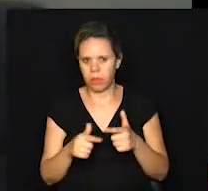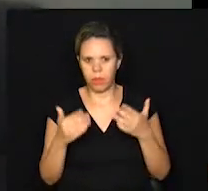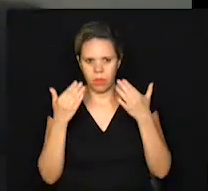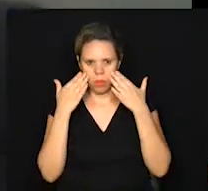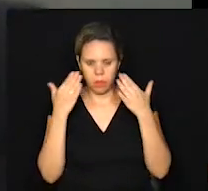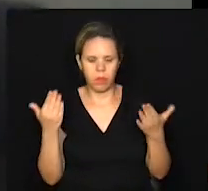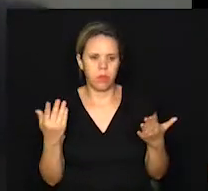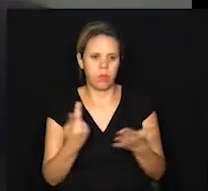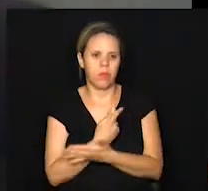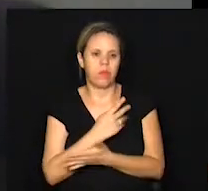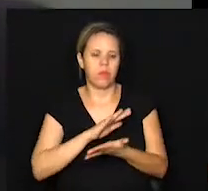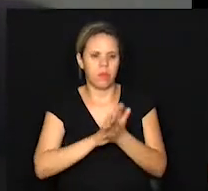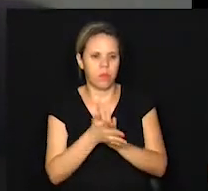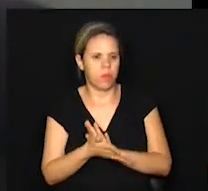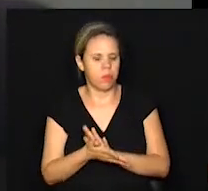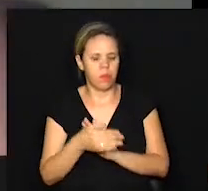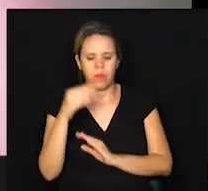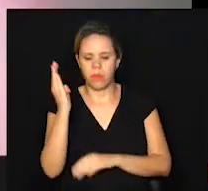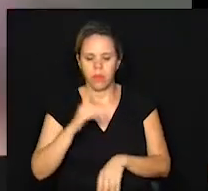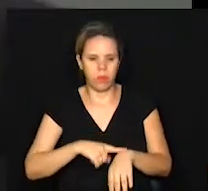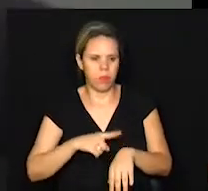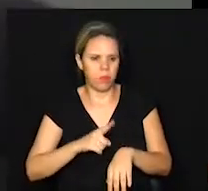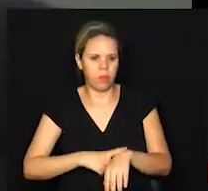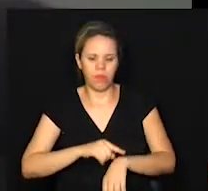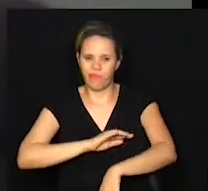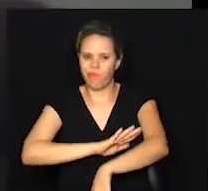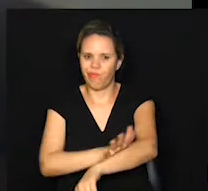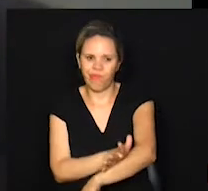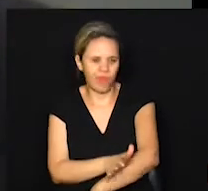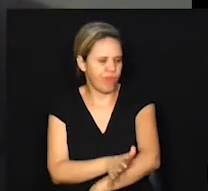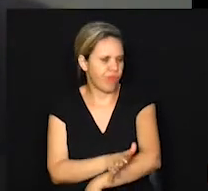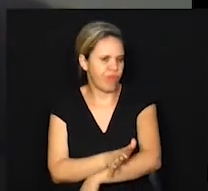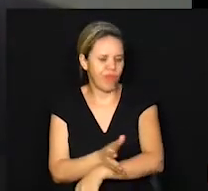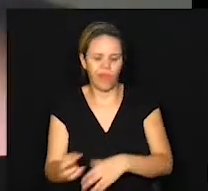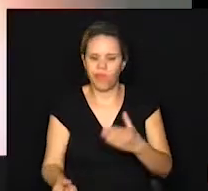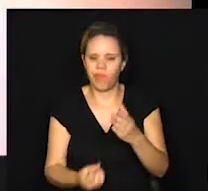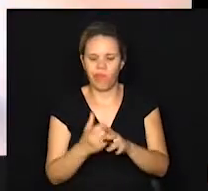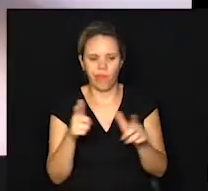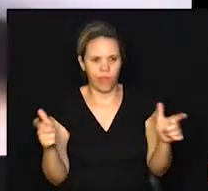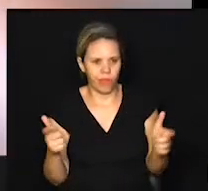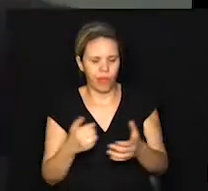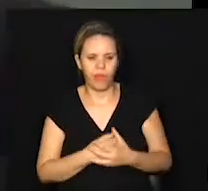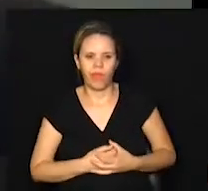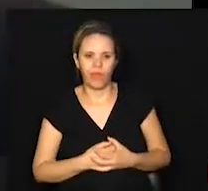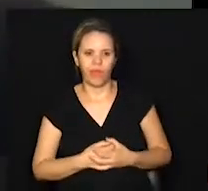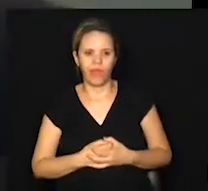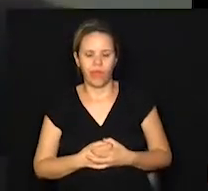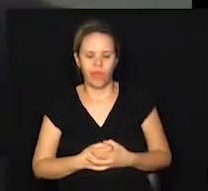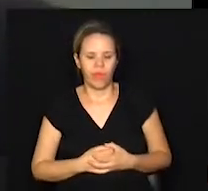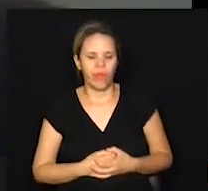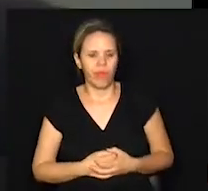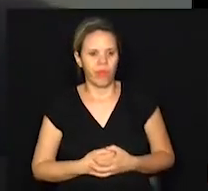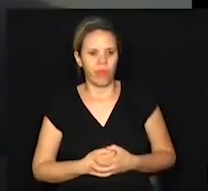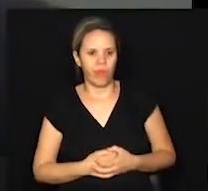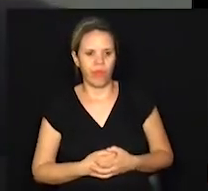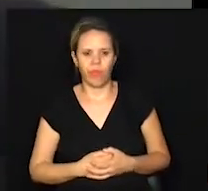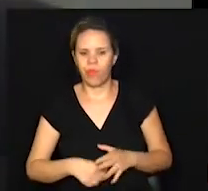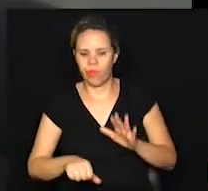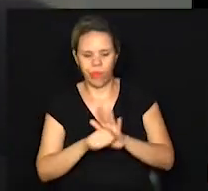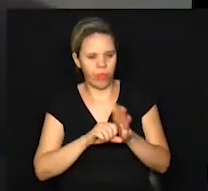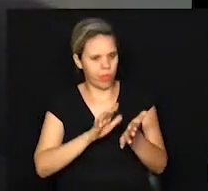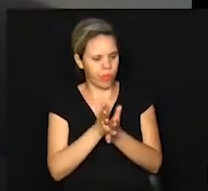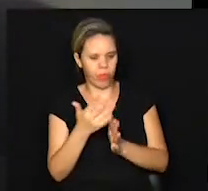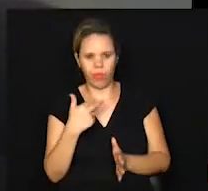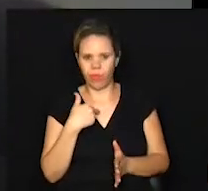do mundo, em que a questão racial, felizmente, tem vindo à baila, e esse tipo de discriminação não pode ser mais